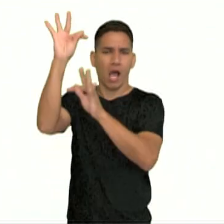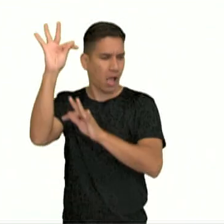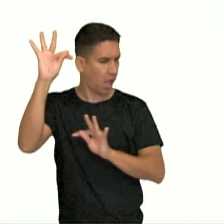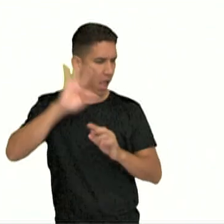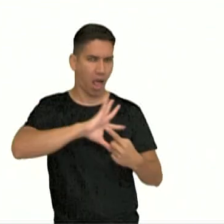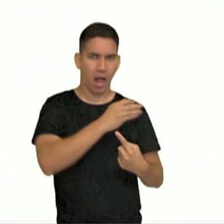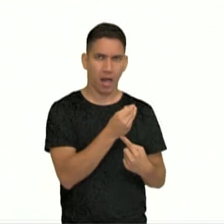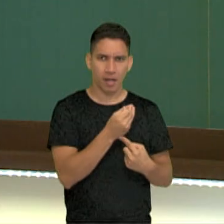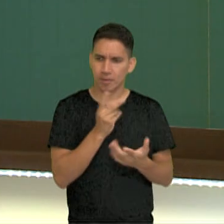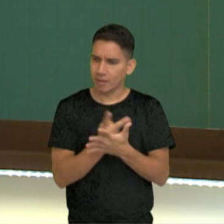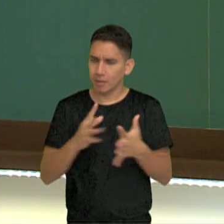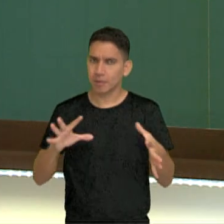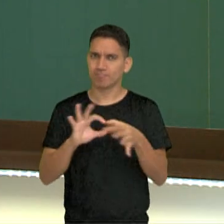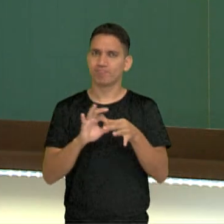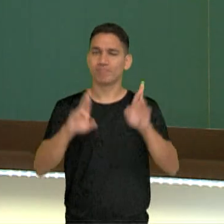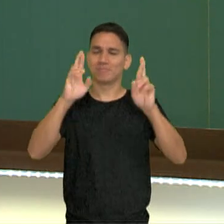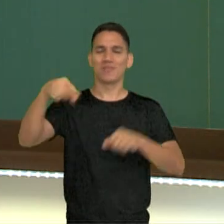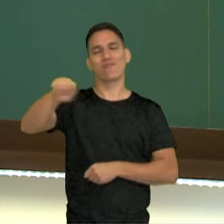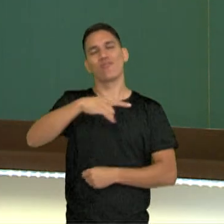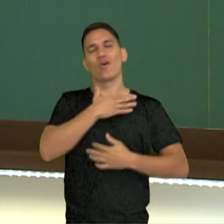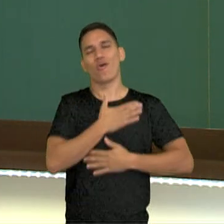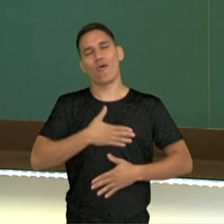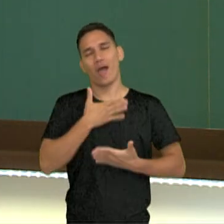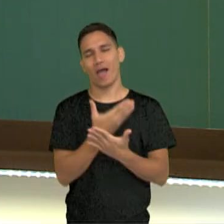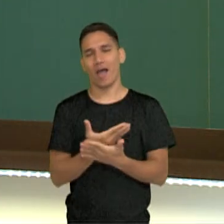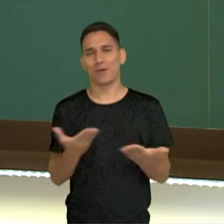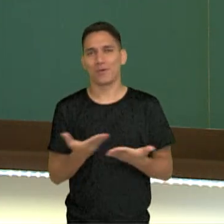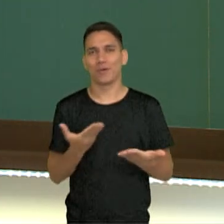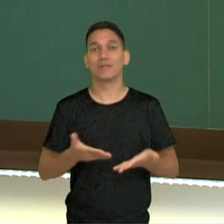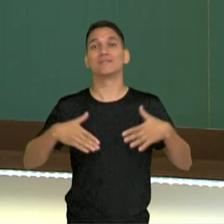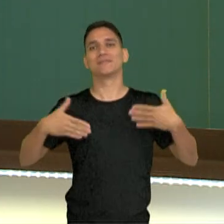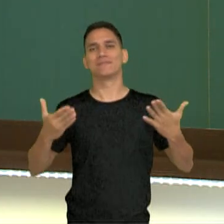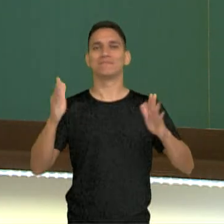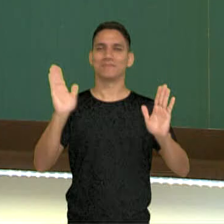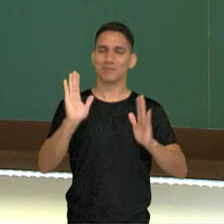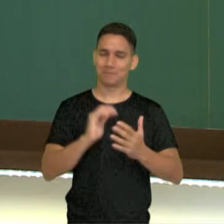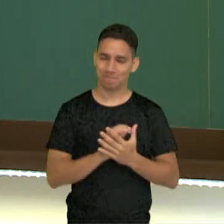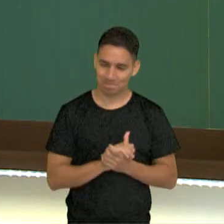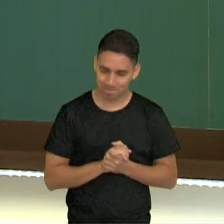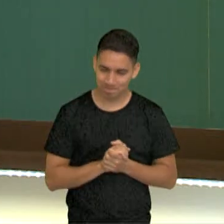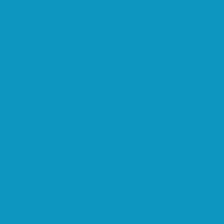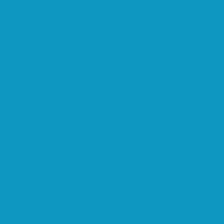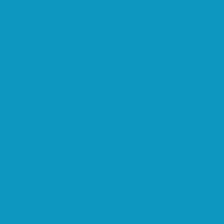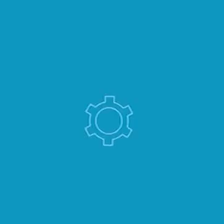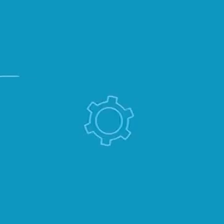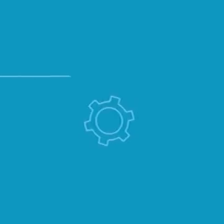cada dia mais. Eu espero que vocês tenham gostado da aula de hoje e até breve!